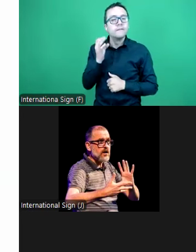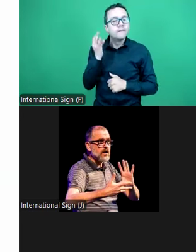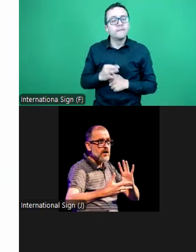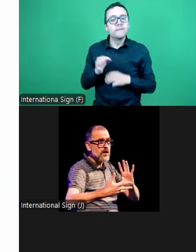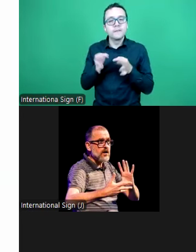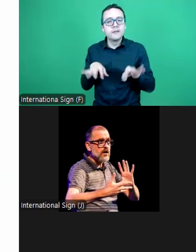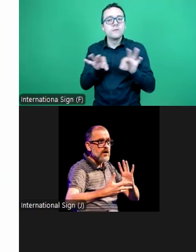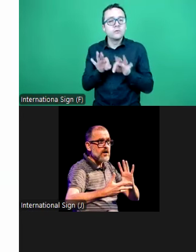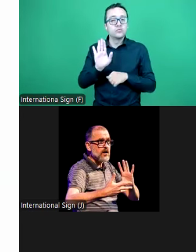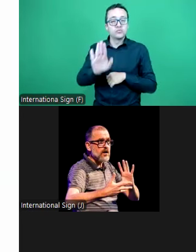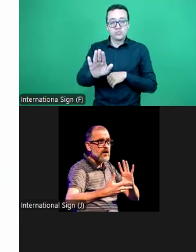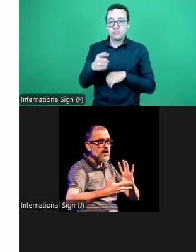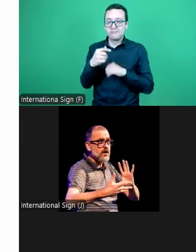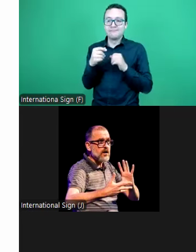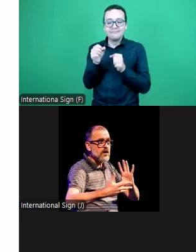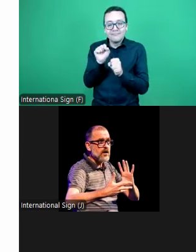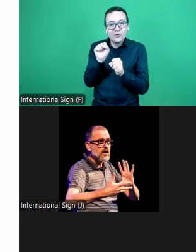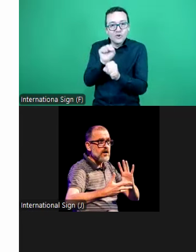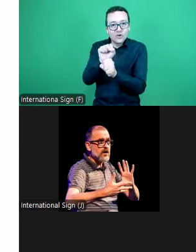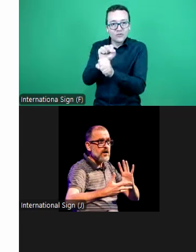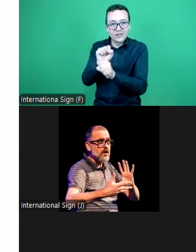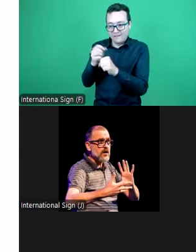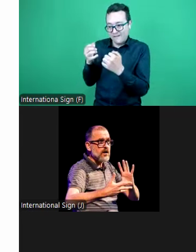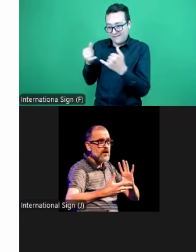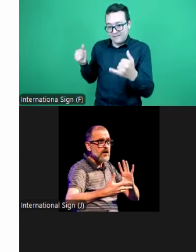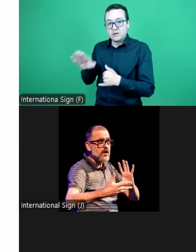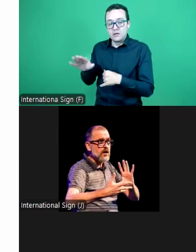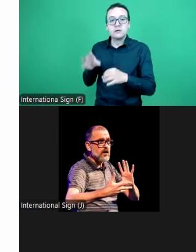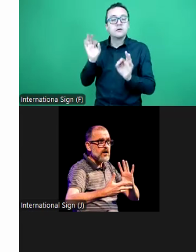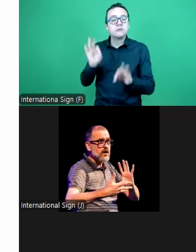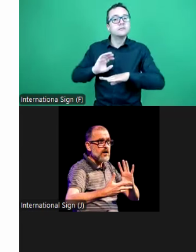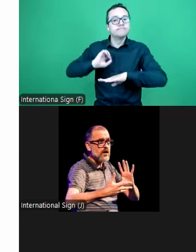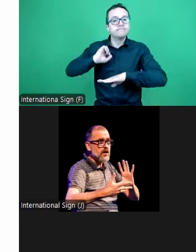interinstitucional. É importante que nós